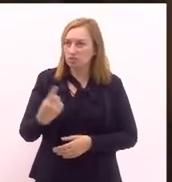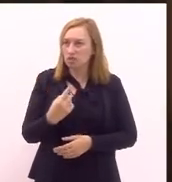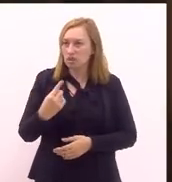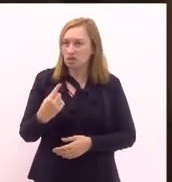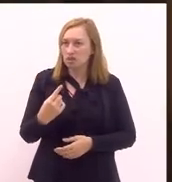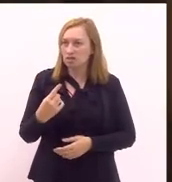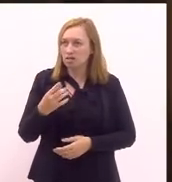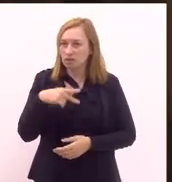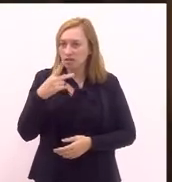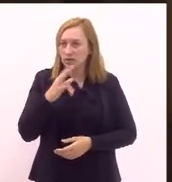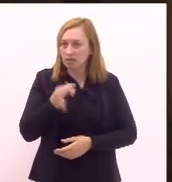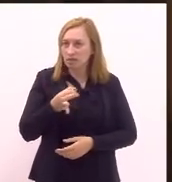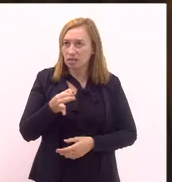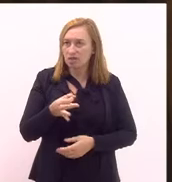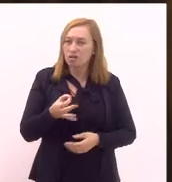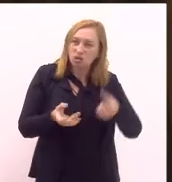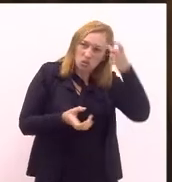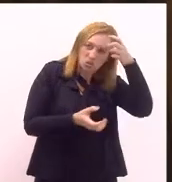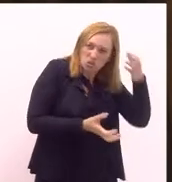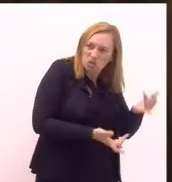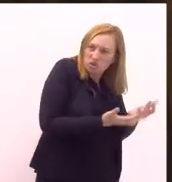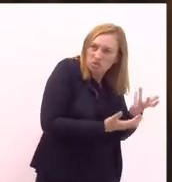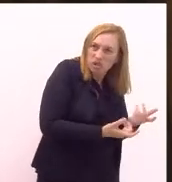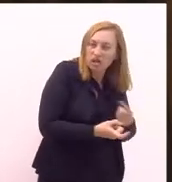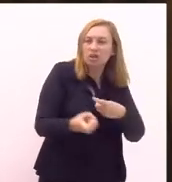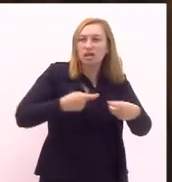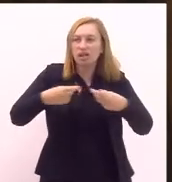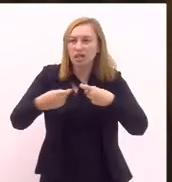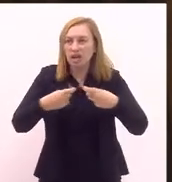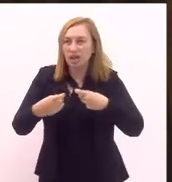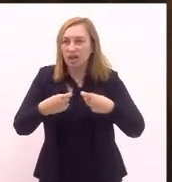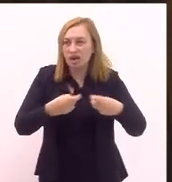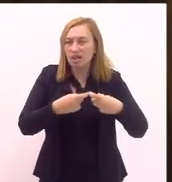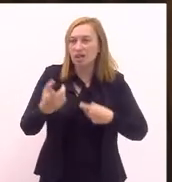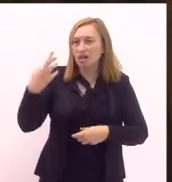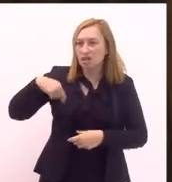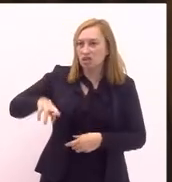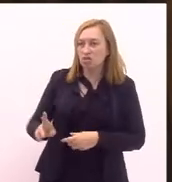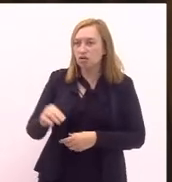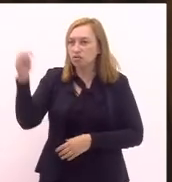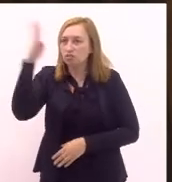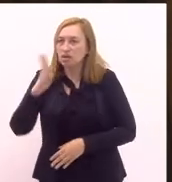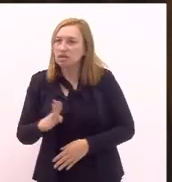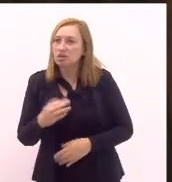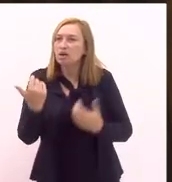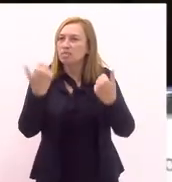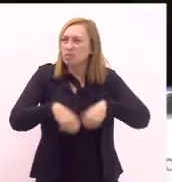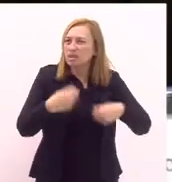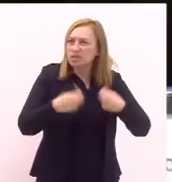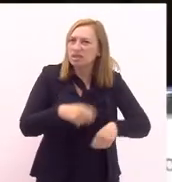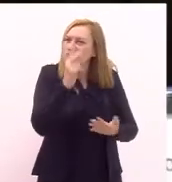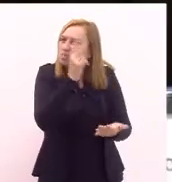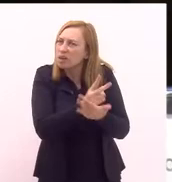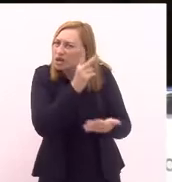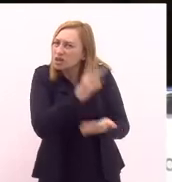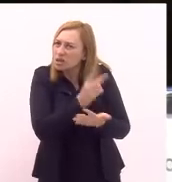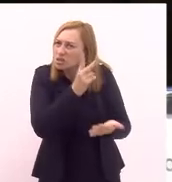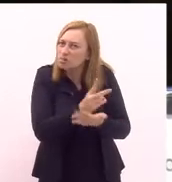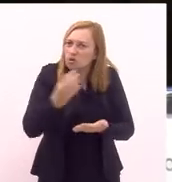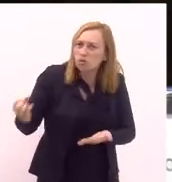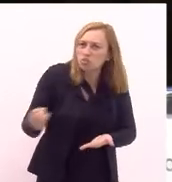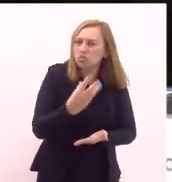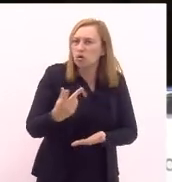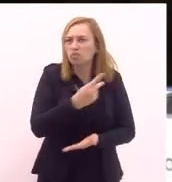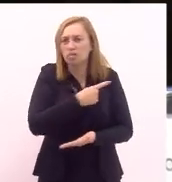querendo o diabo eu sei que o diabo quer que haja uma guerra religiosa no Brasil e nós precisamos mesmo colocando um